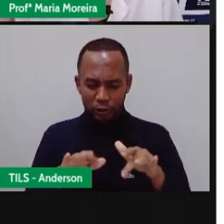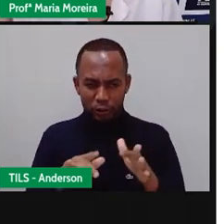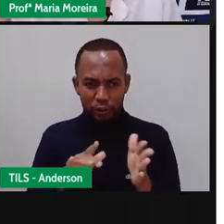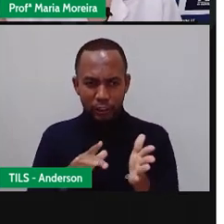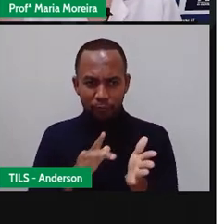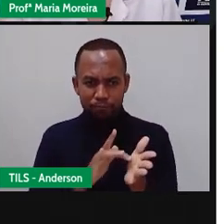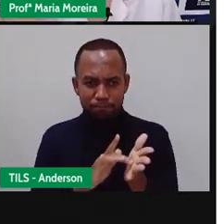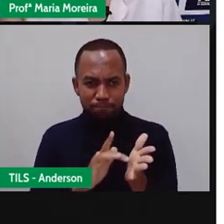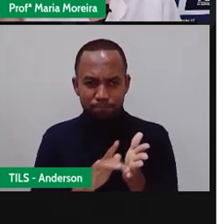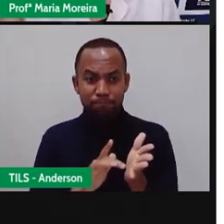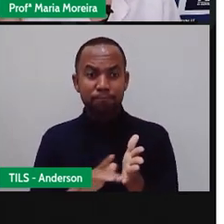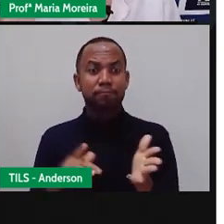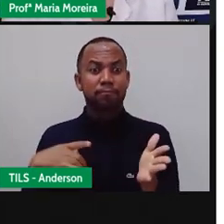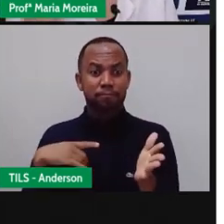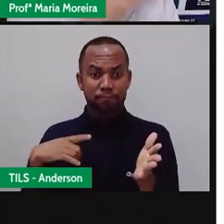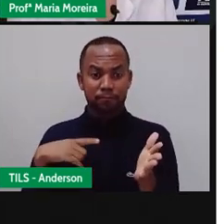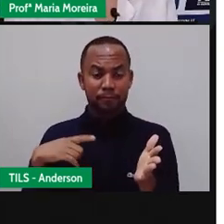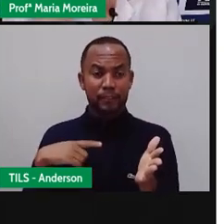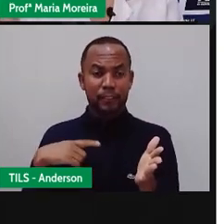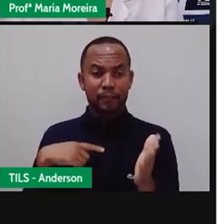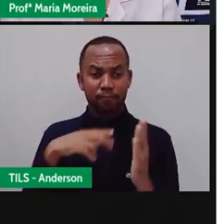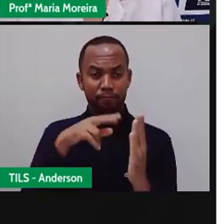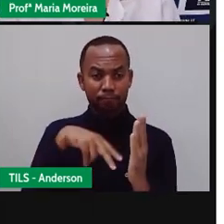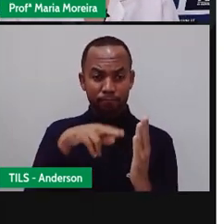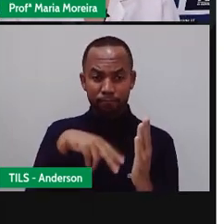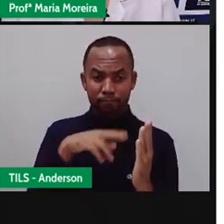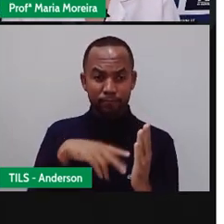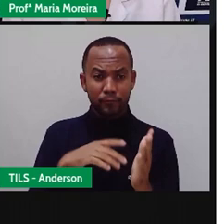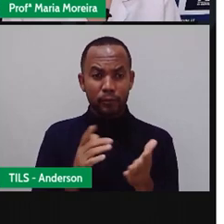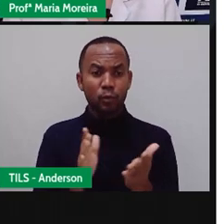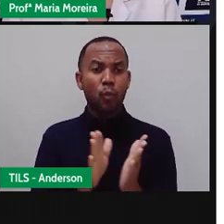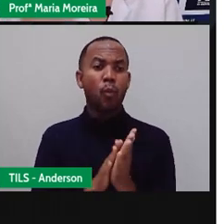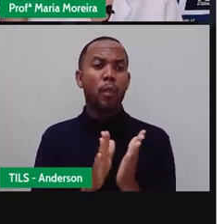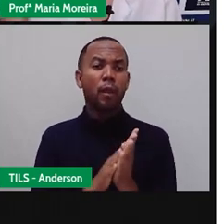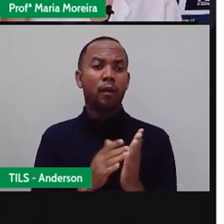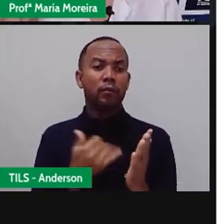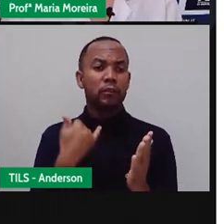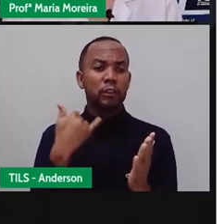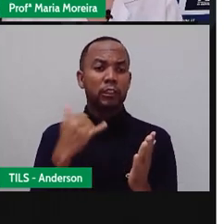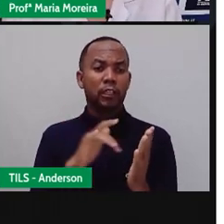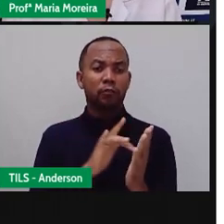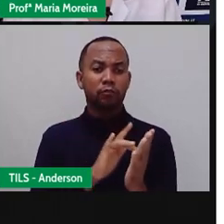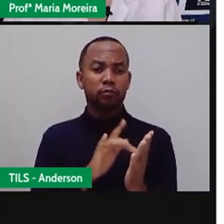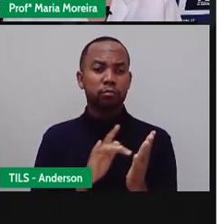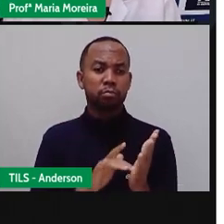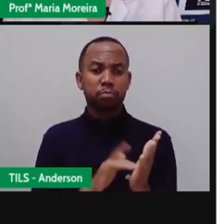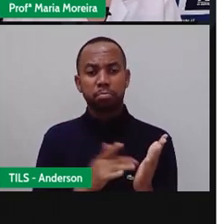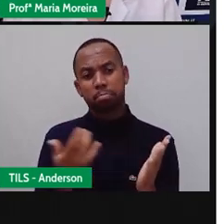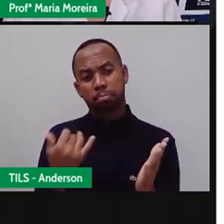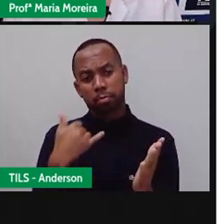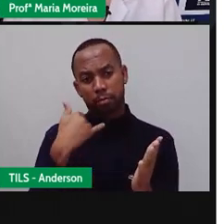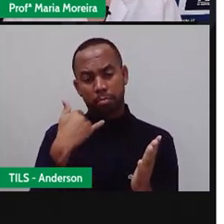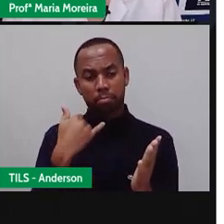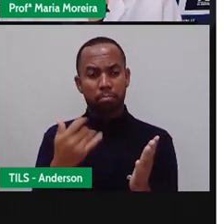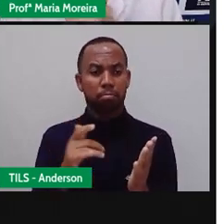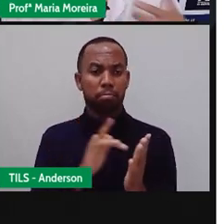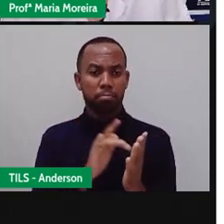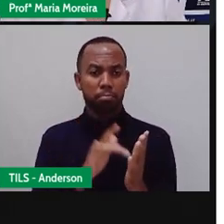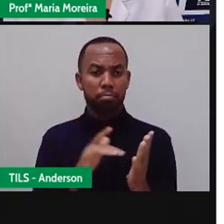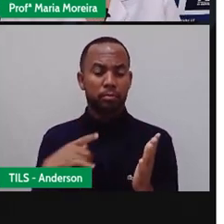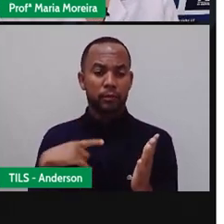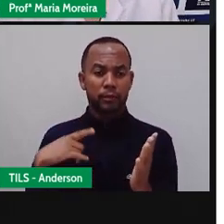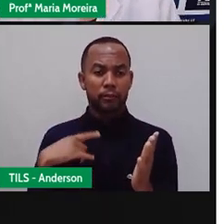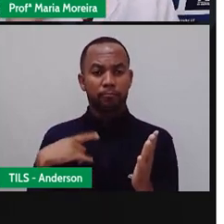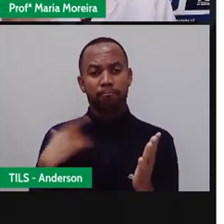feira né existem aí jornais que eram empresas e que agora estão digitais o telefone como a gente conhece não é